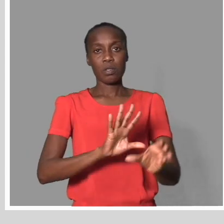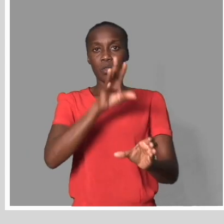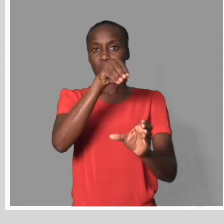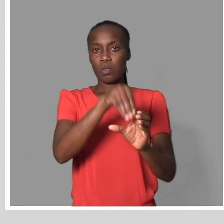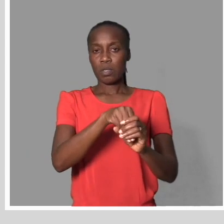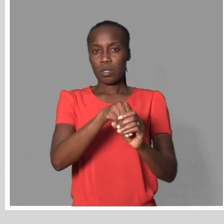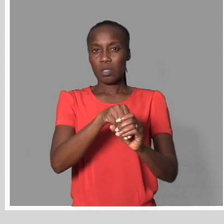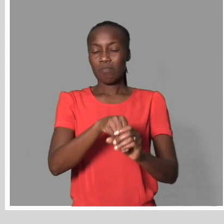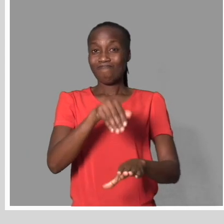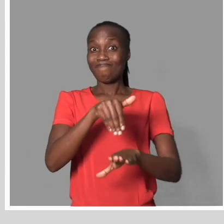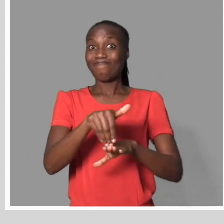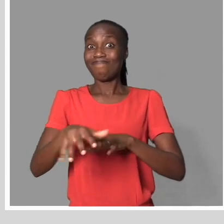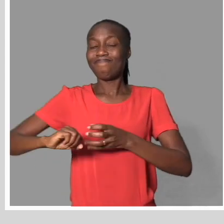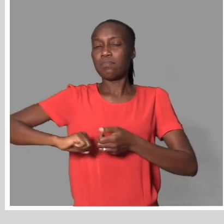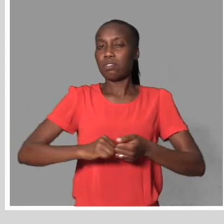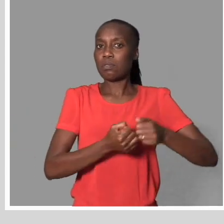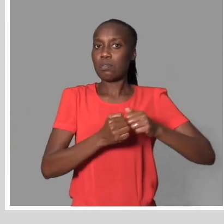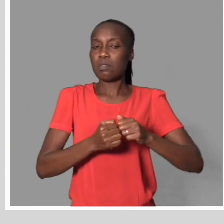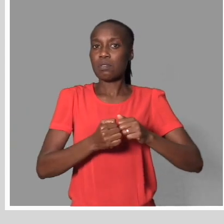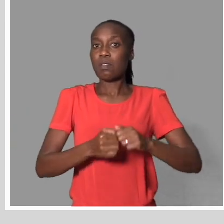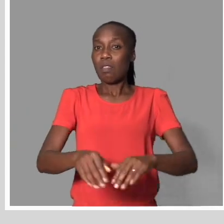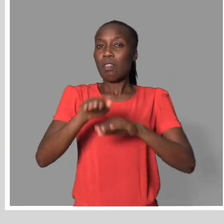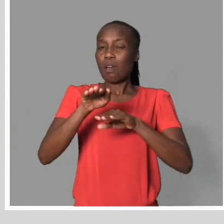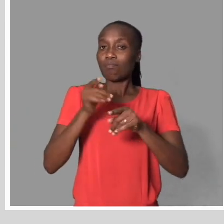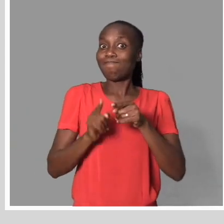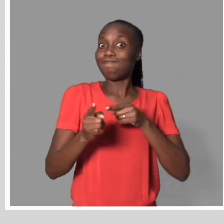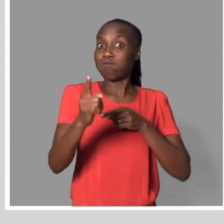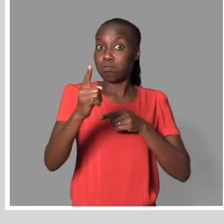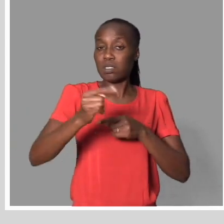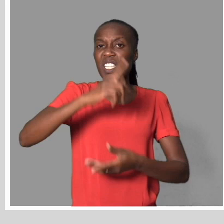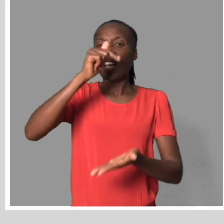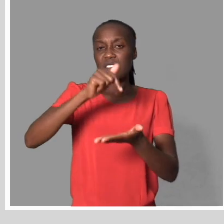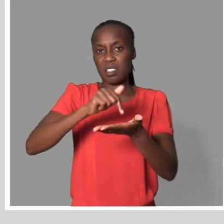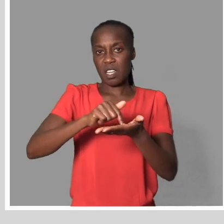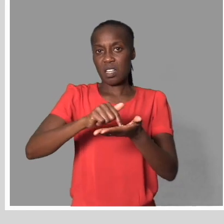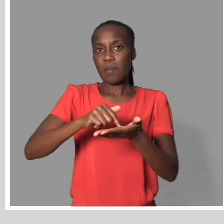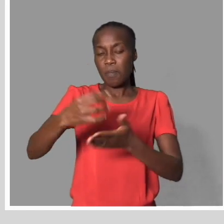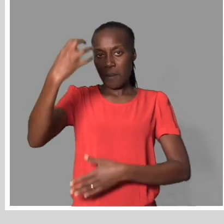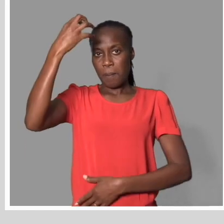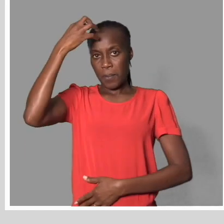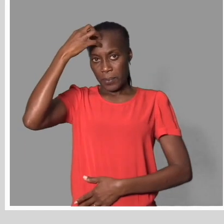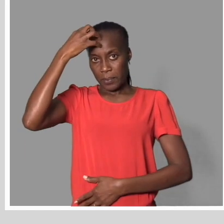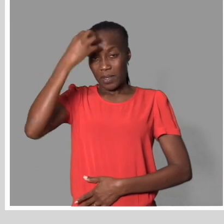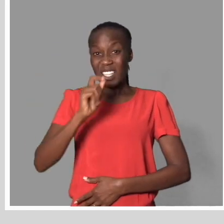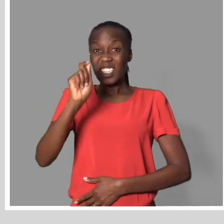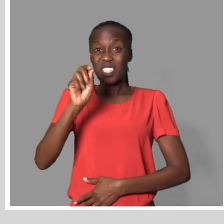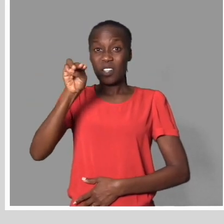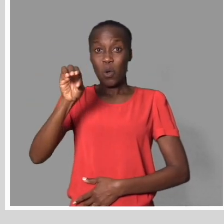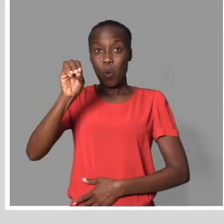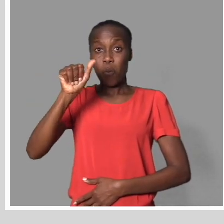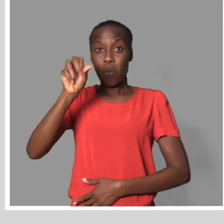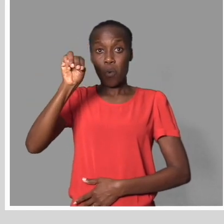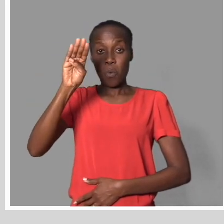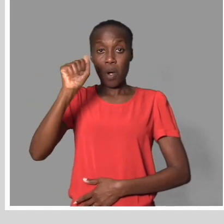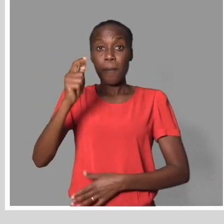A educação inclusiva ainda continua um desafio nas zonas rurais e suburbanas na província de Maputo. No